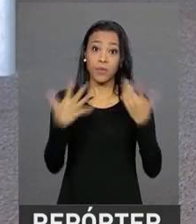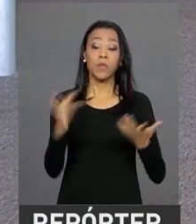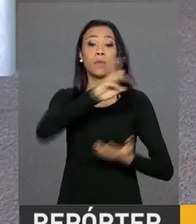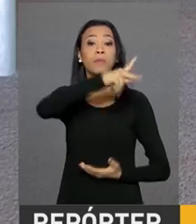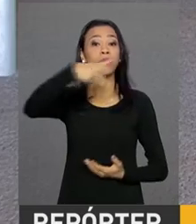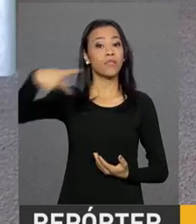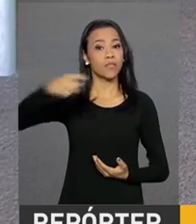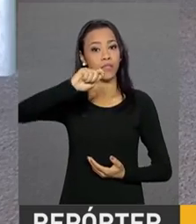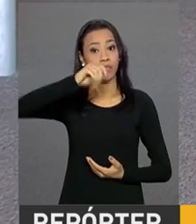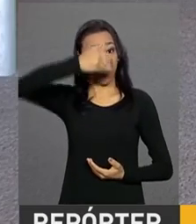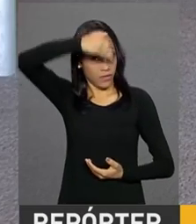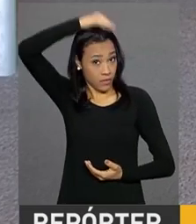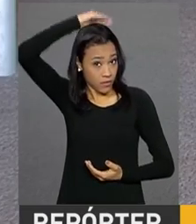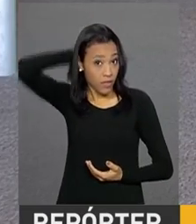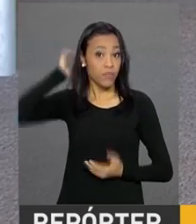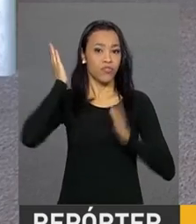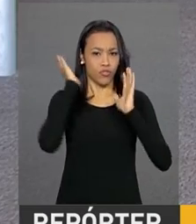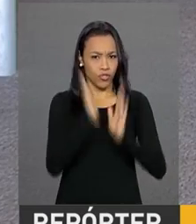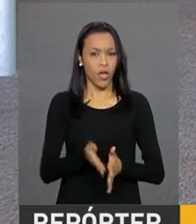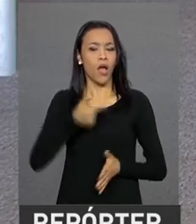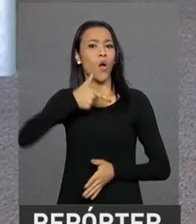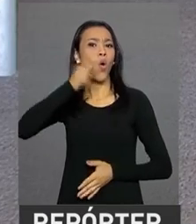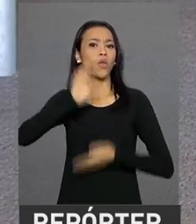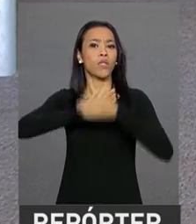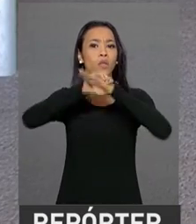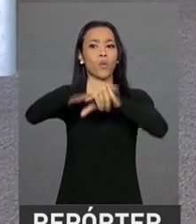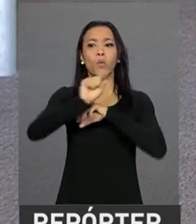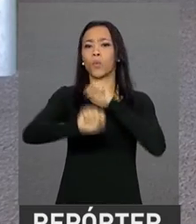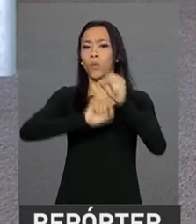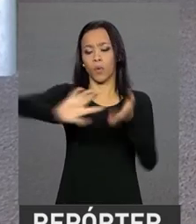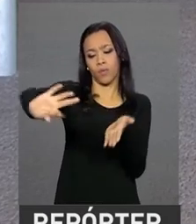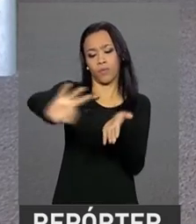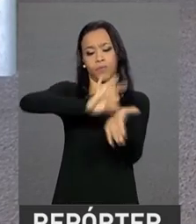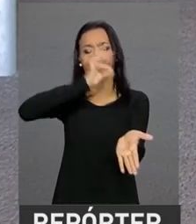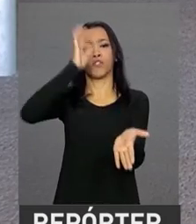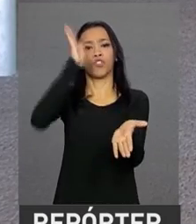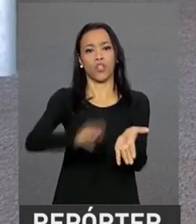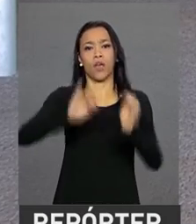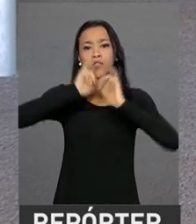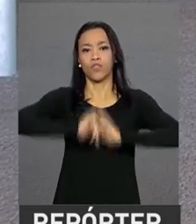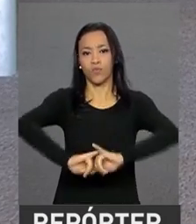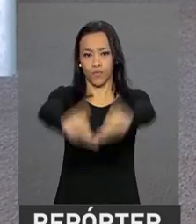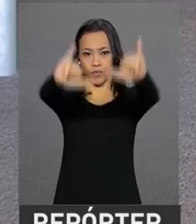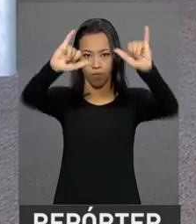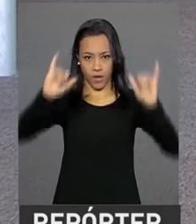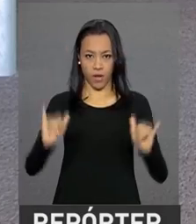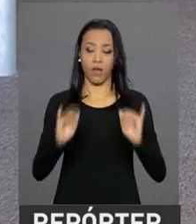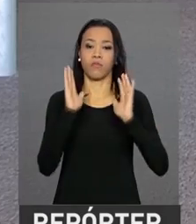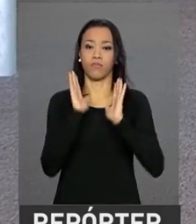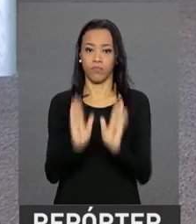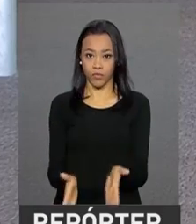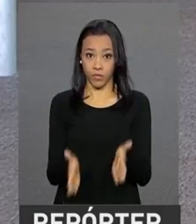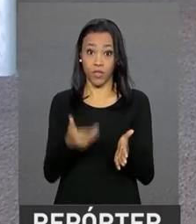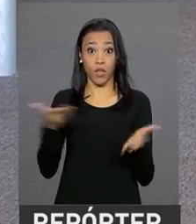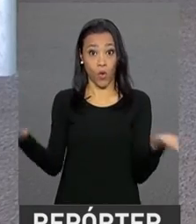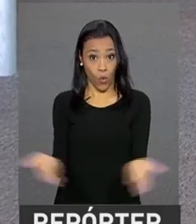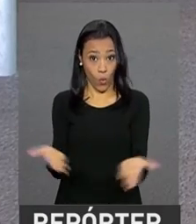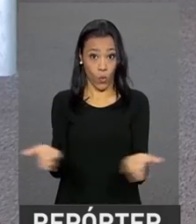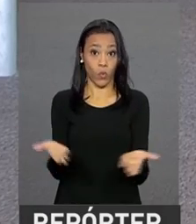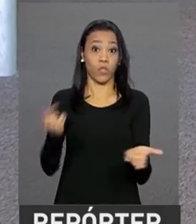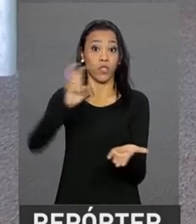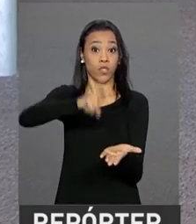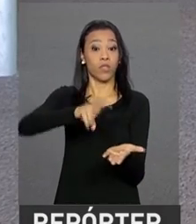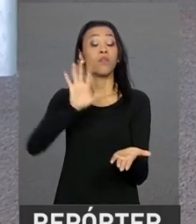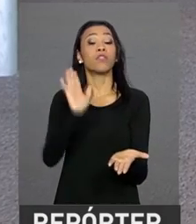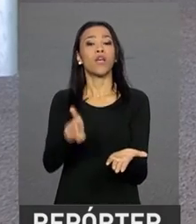presidente em exercício, Michel Temer, sancionou na noite de ontem. Essa sanção foi publicada no Diário Oficial da União de hoje, a sanção